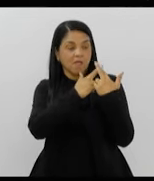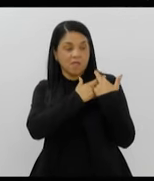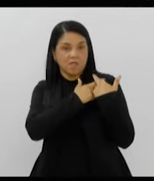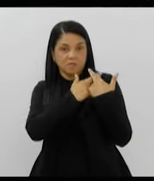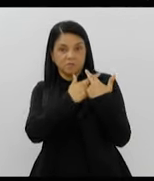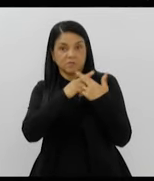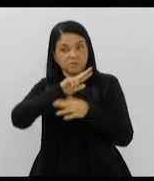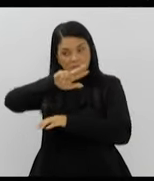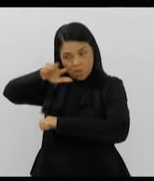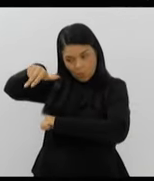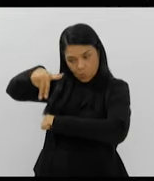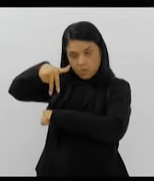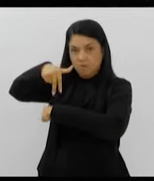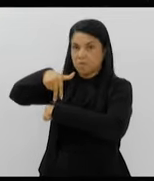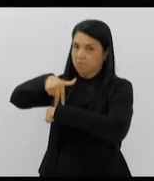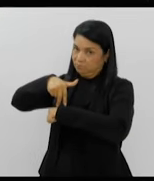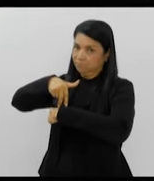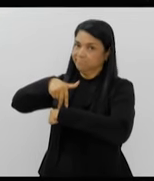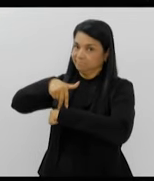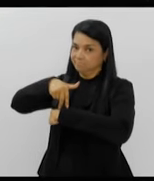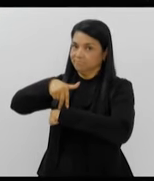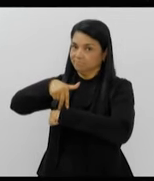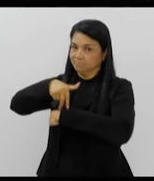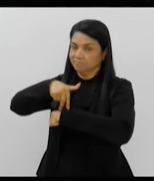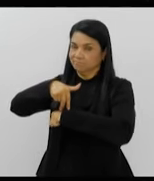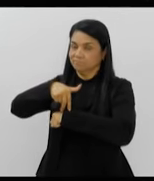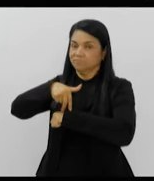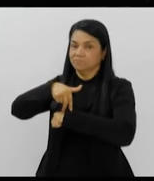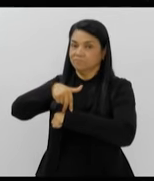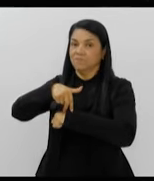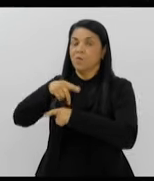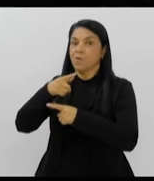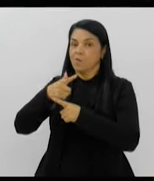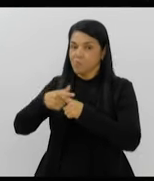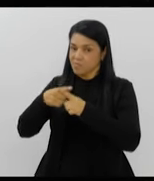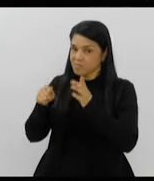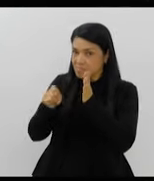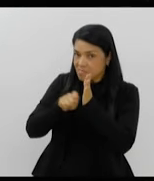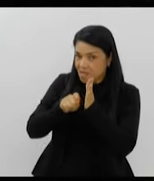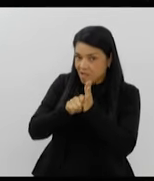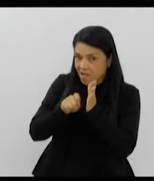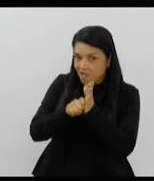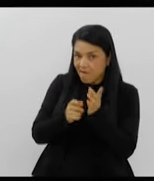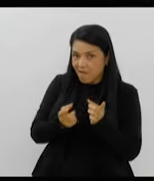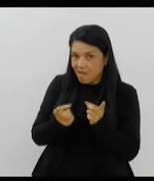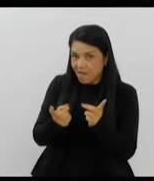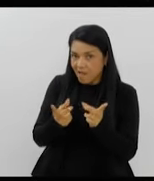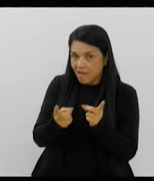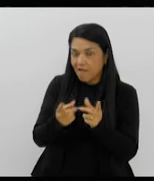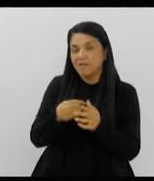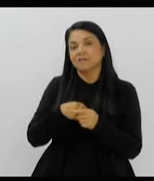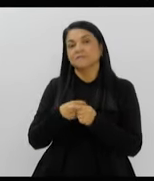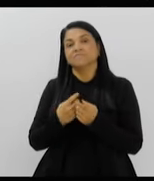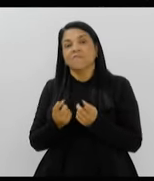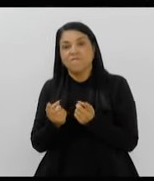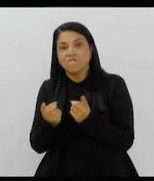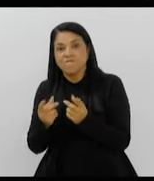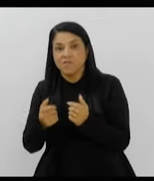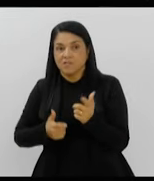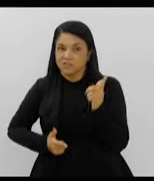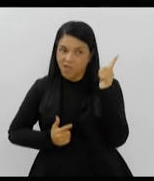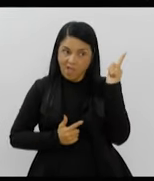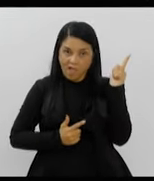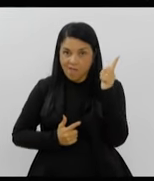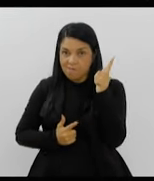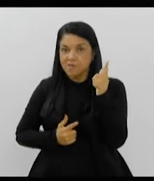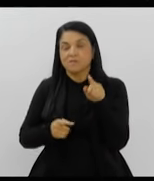da União, porque há o tráfico de drogas, o tráfico de armas e todas